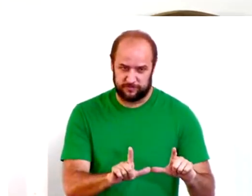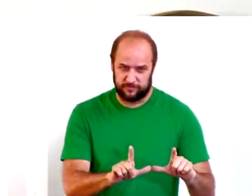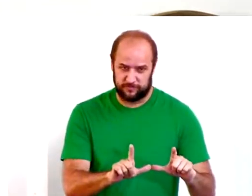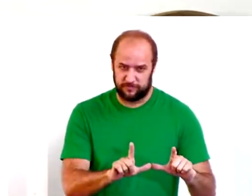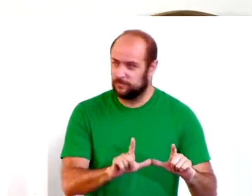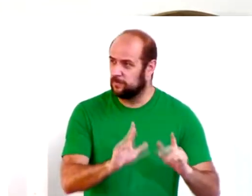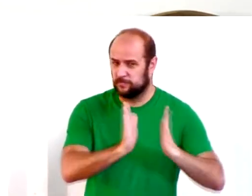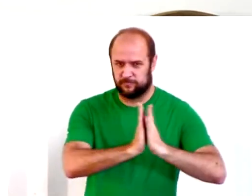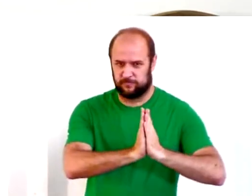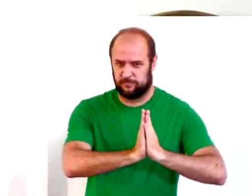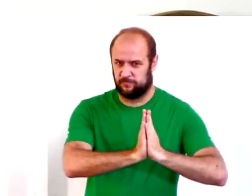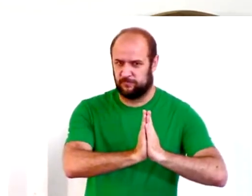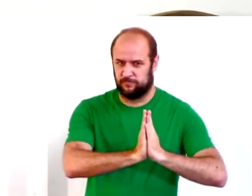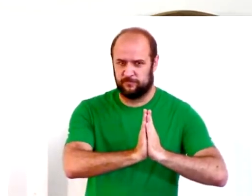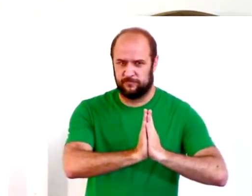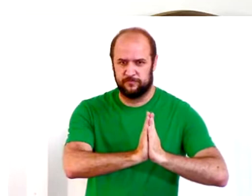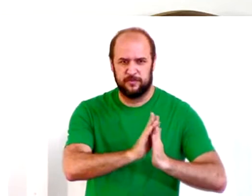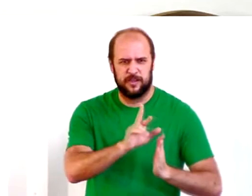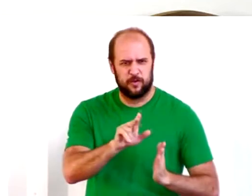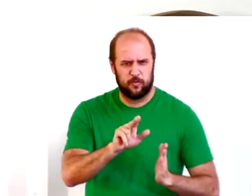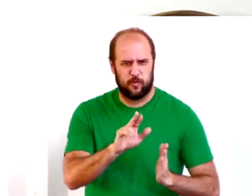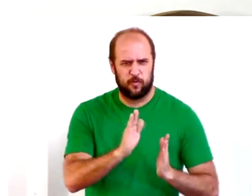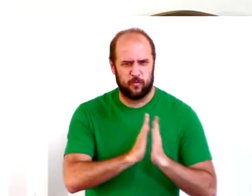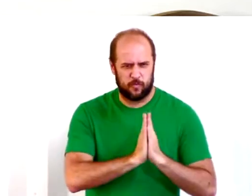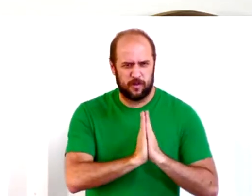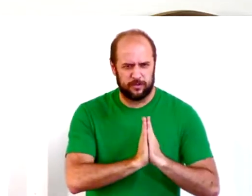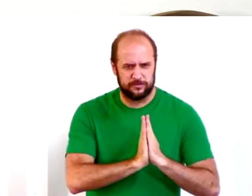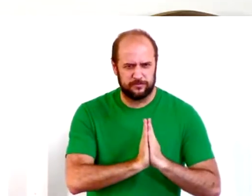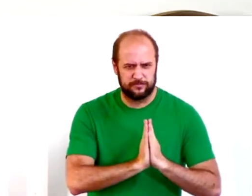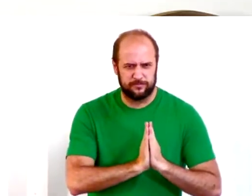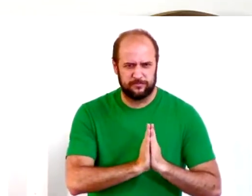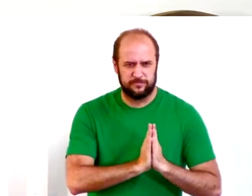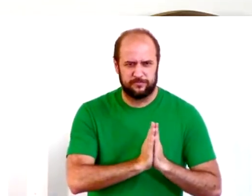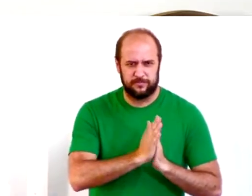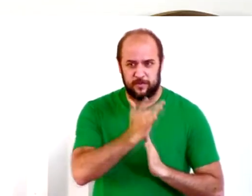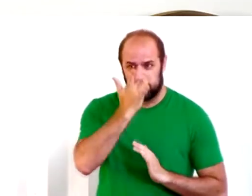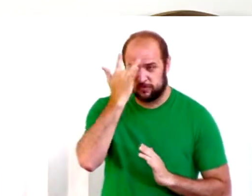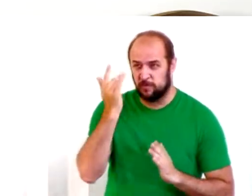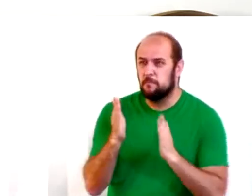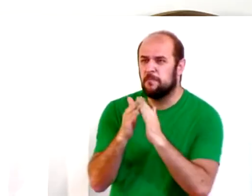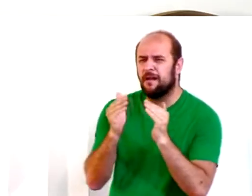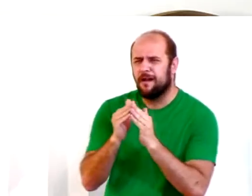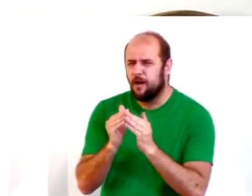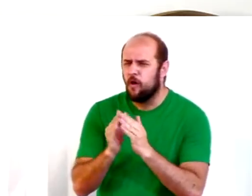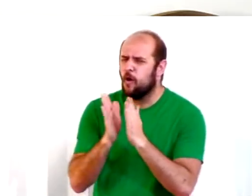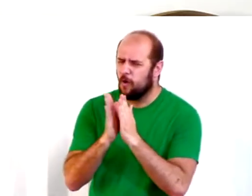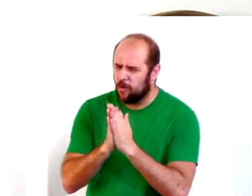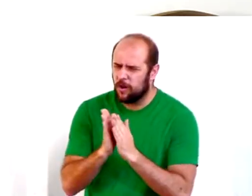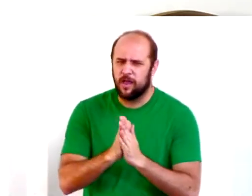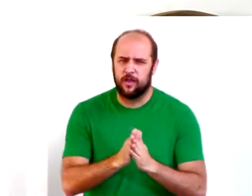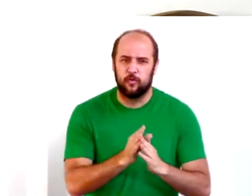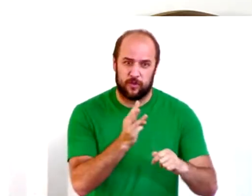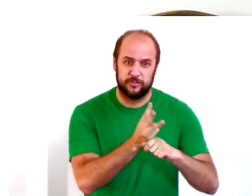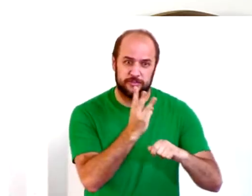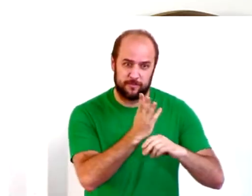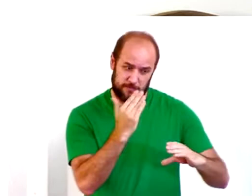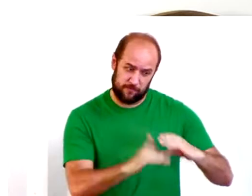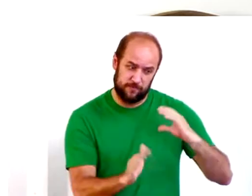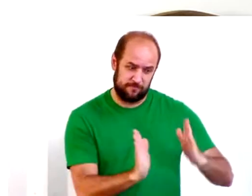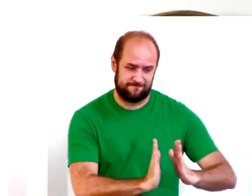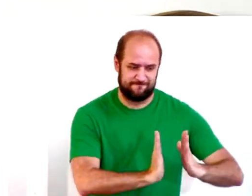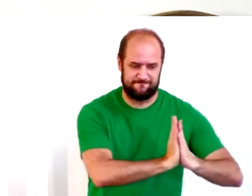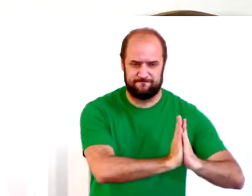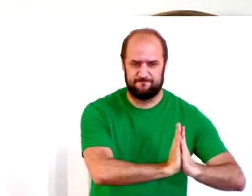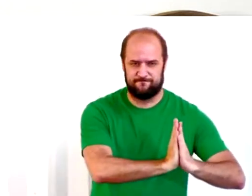2 mãozinhas postas, que a gente diz quando alguém pergunta ou pede, orem por isso, a gente coloca as mãozinhas.